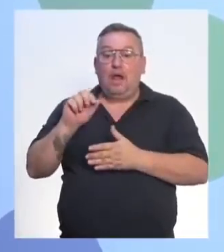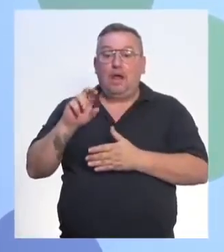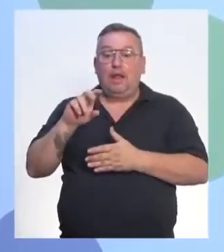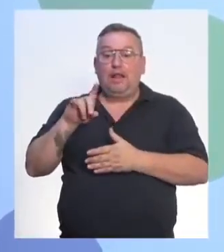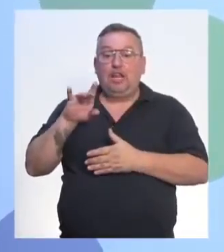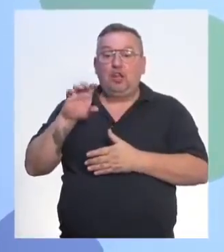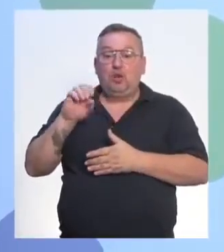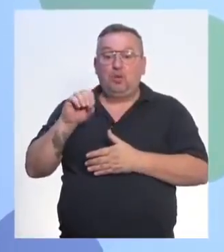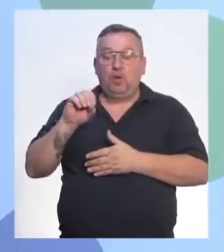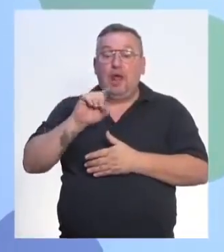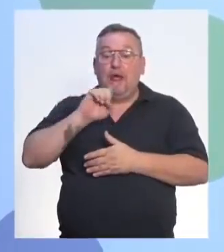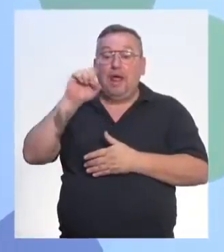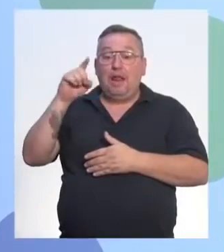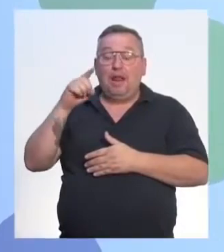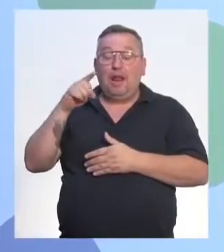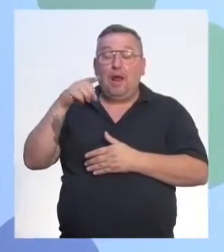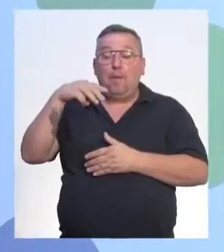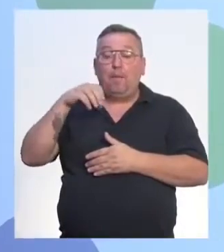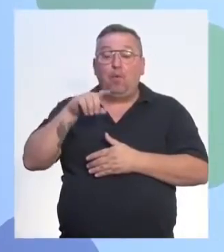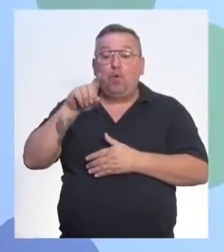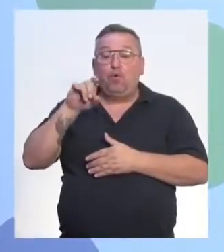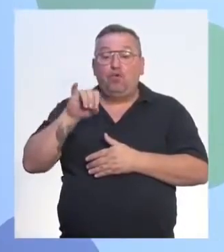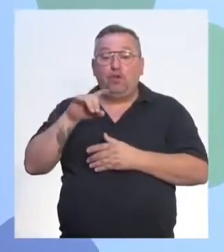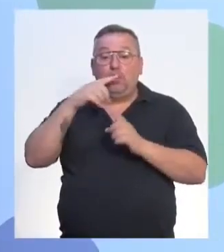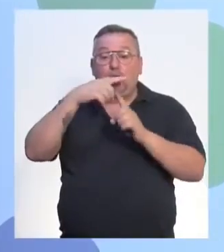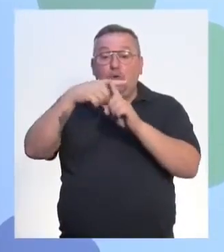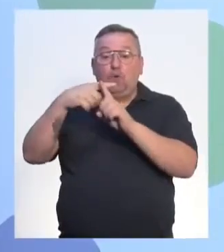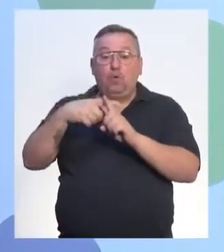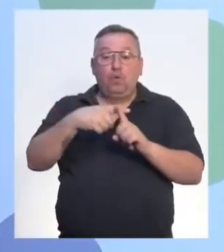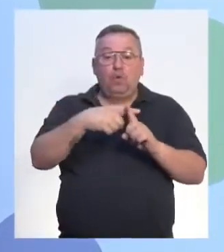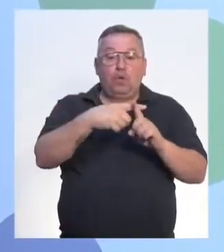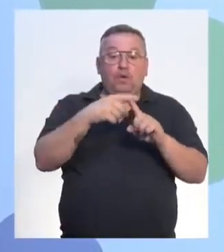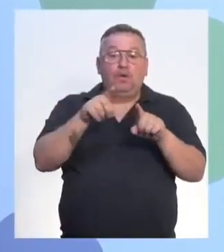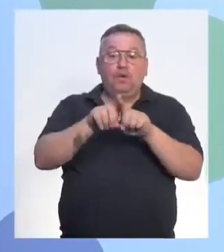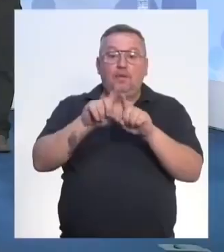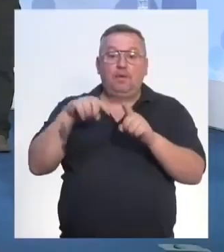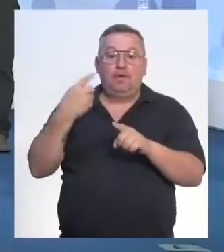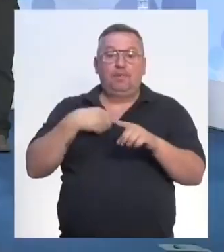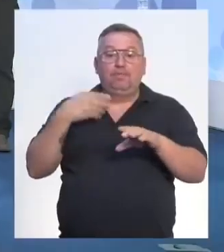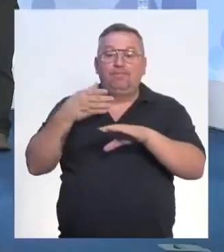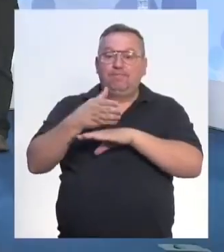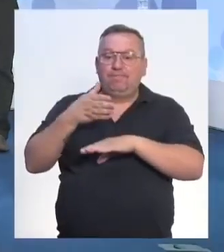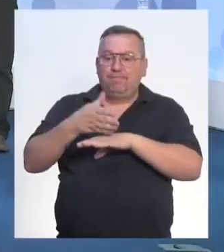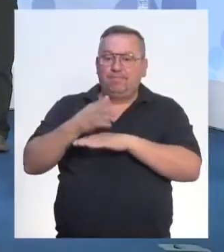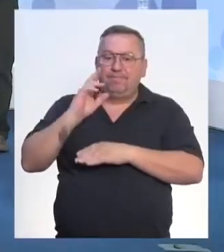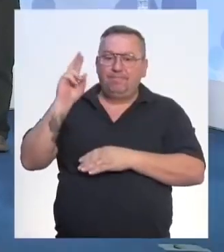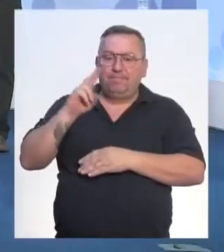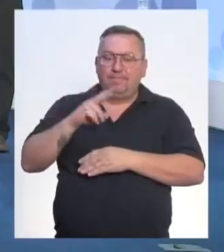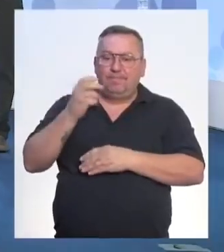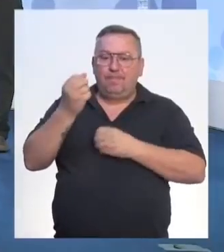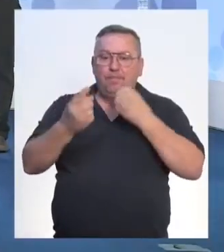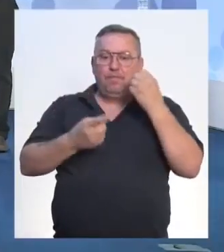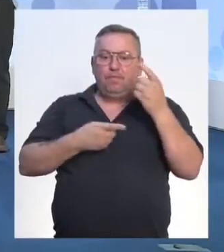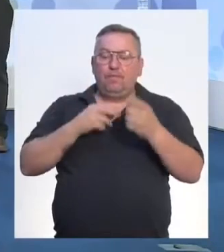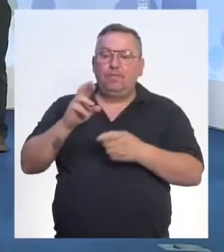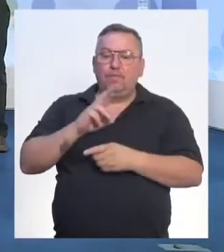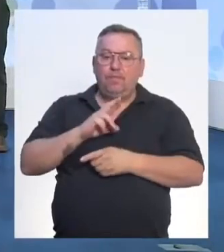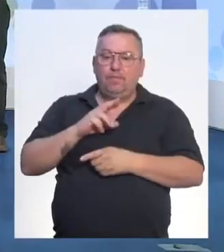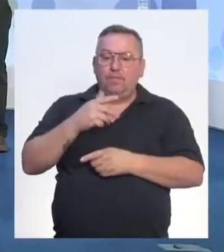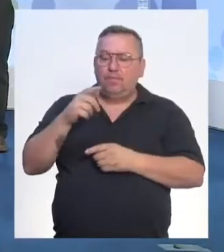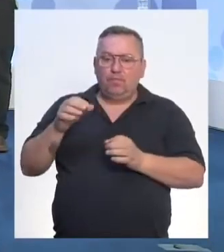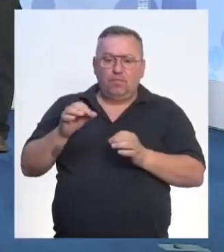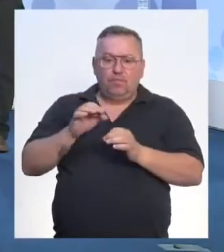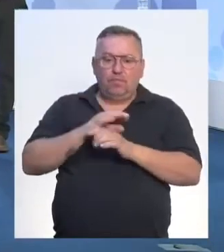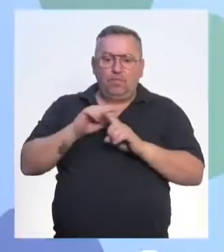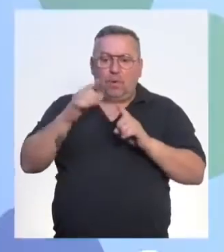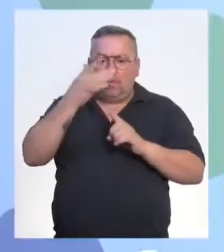Mogi das Cruzes. Obrigado, Raquel, tá com a gente aqui. Nossos alunos participando, e eu vou pegar algumas respostas, vou pegar uma completa aqui,